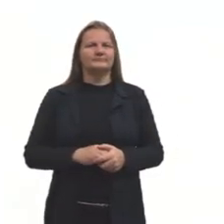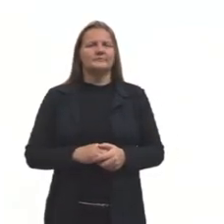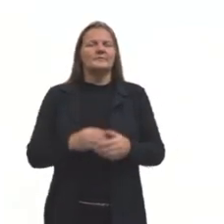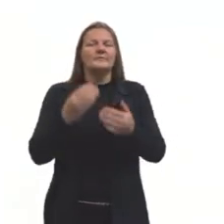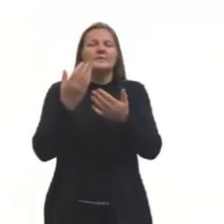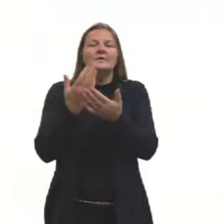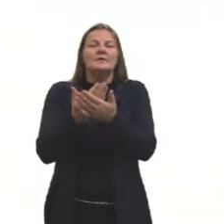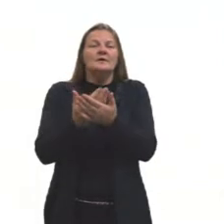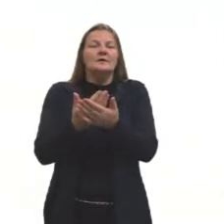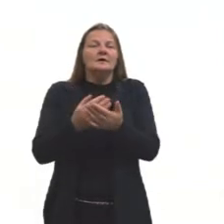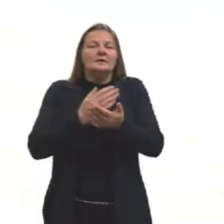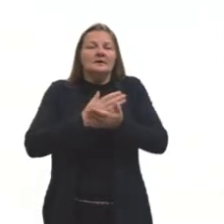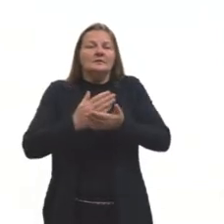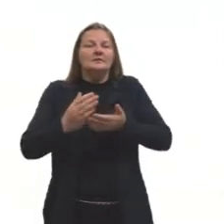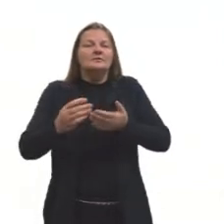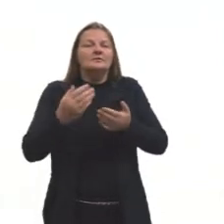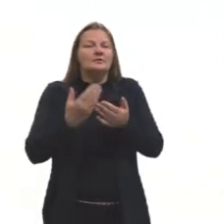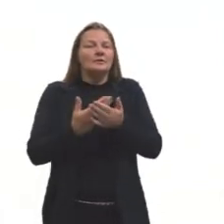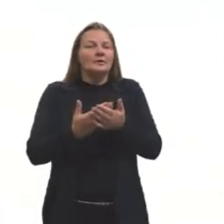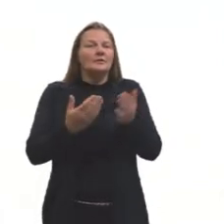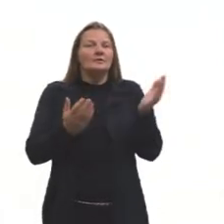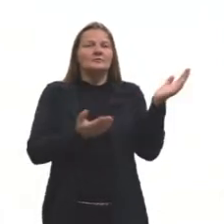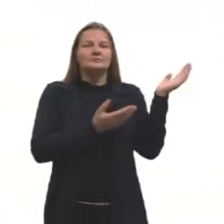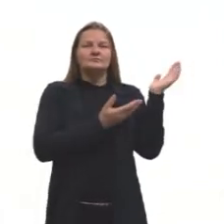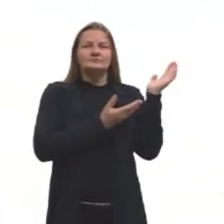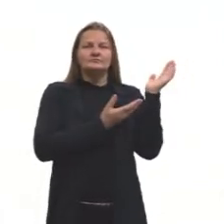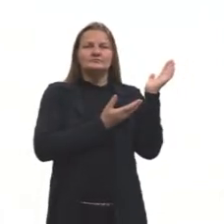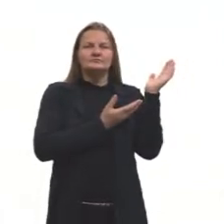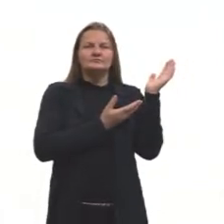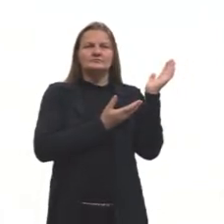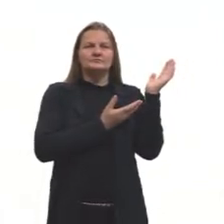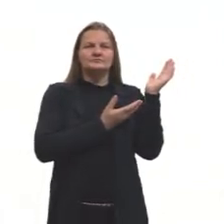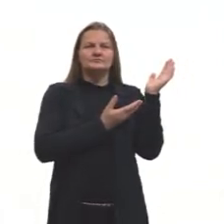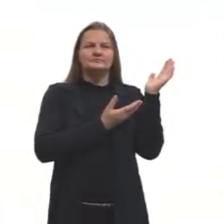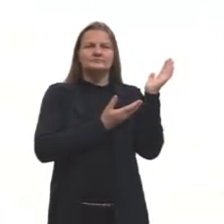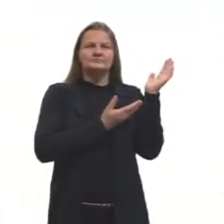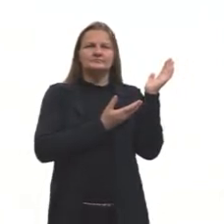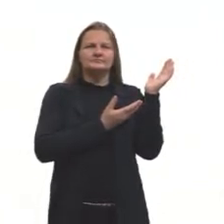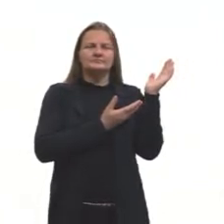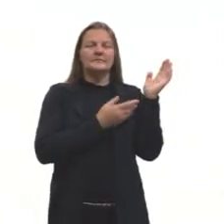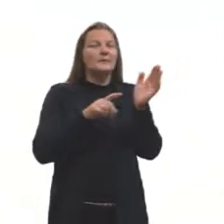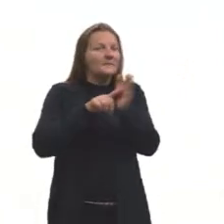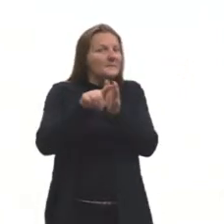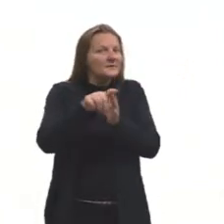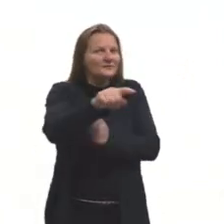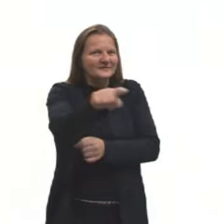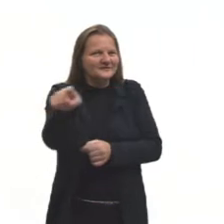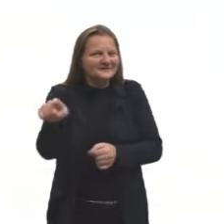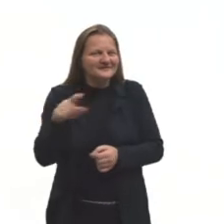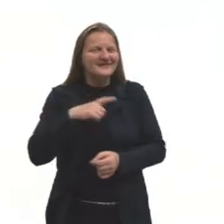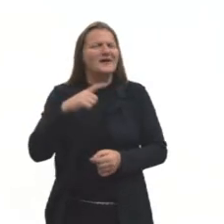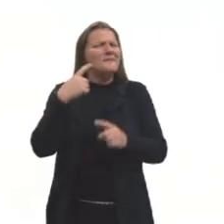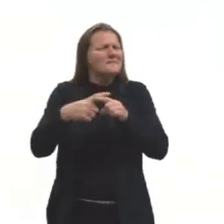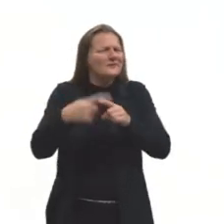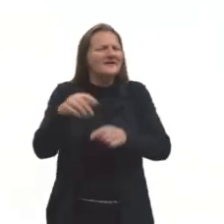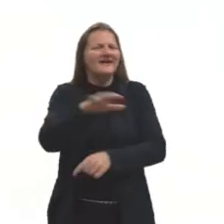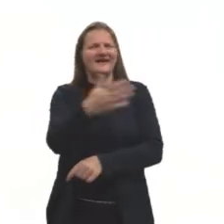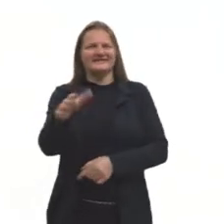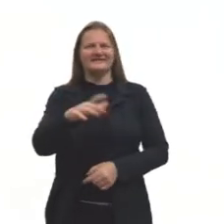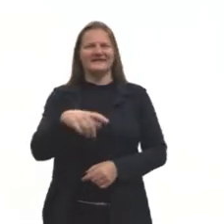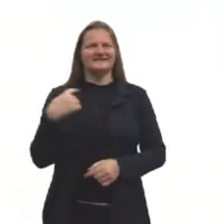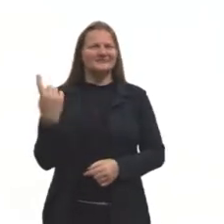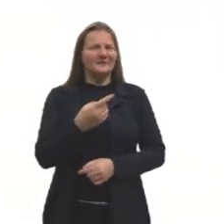bom então entrando na nossa aula de hoje que é sobre eletrostática eu vou fazer uma pergunta para vocês porque às vezes a gente